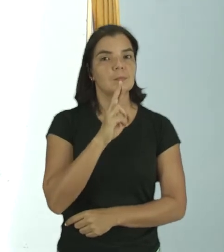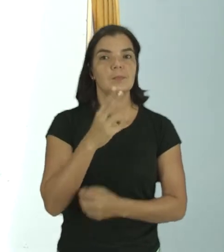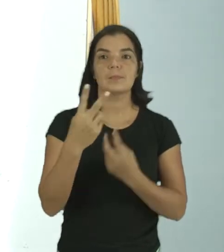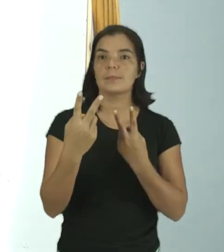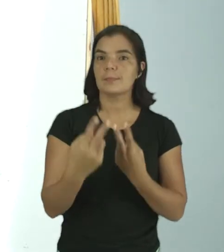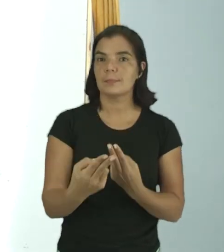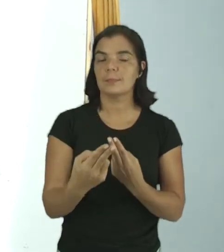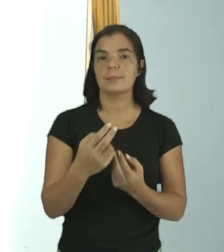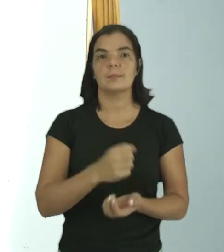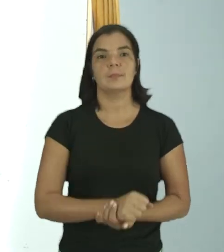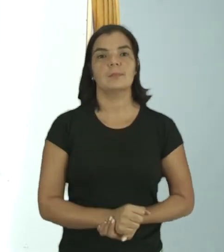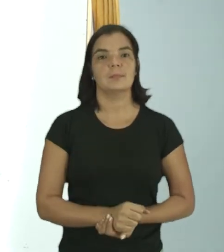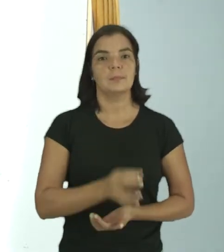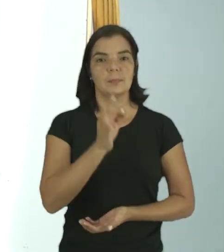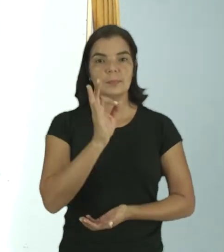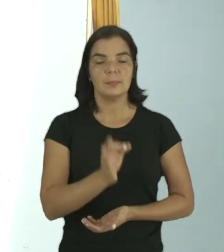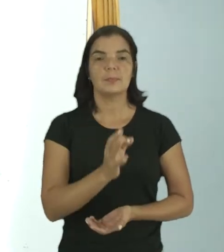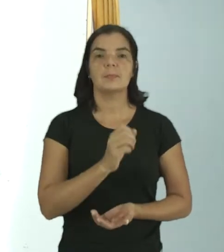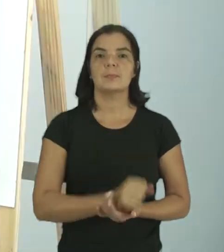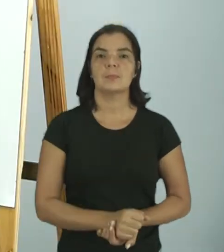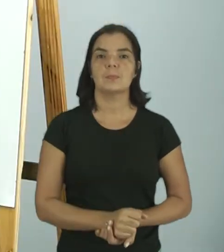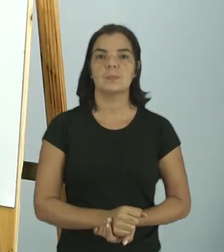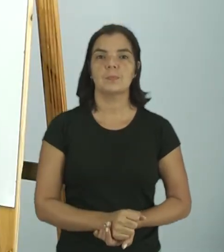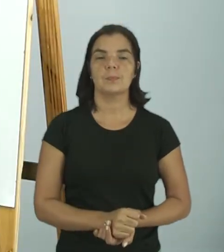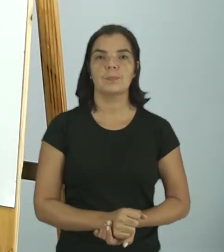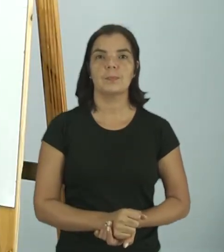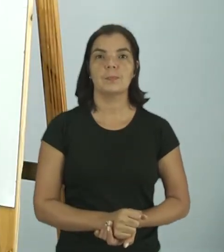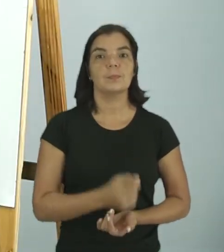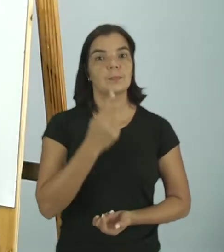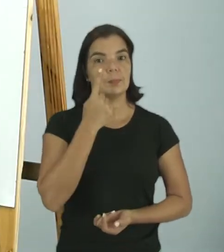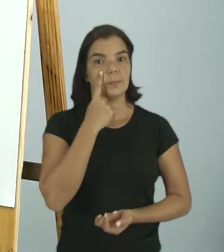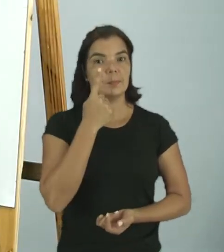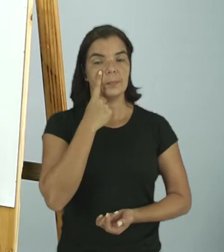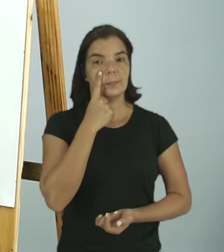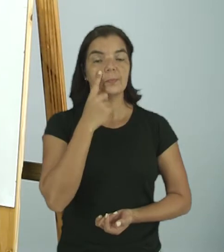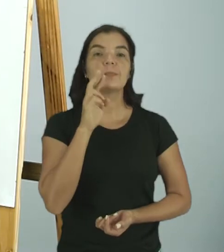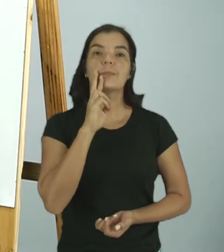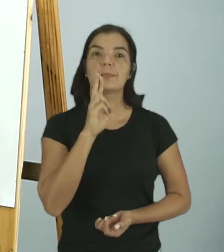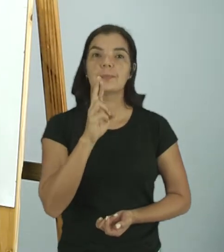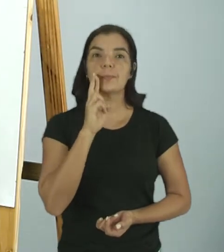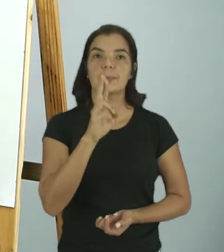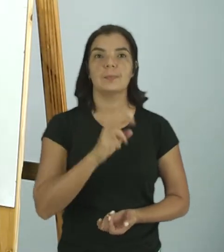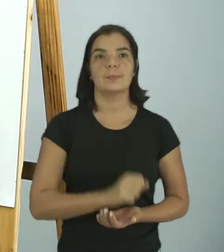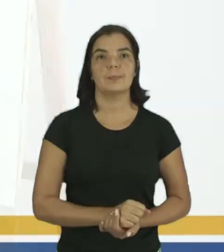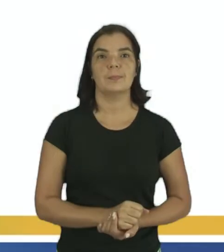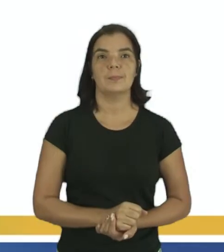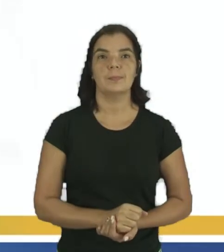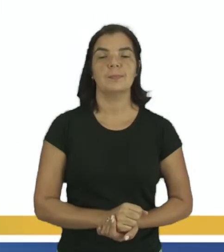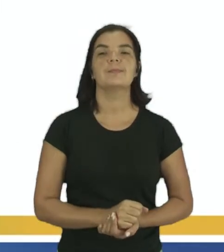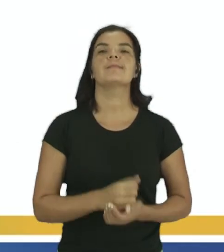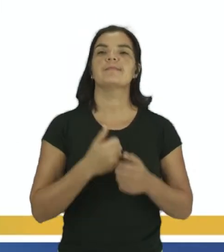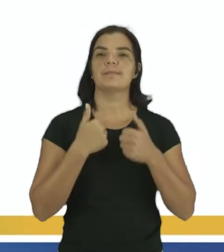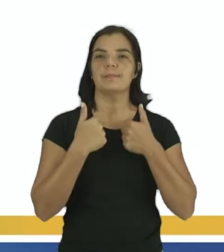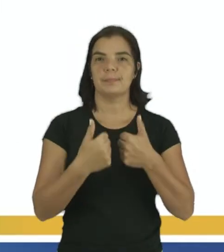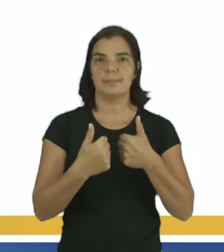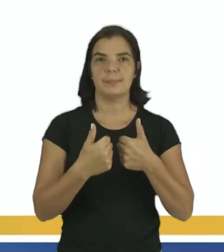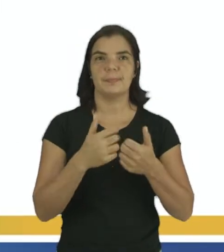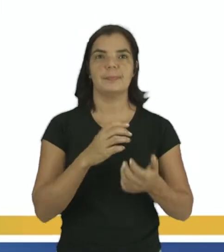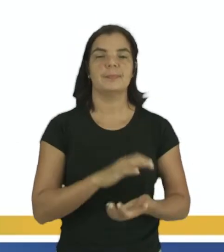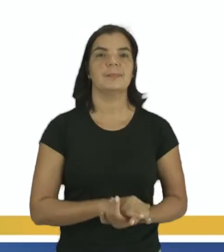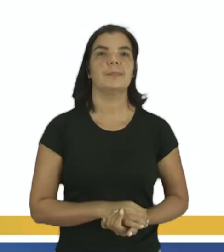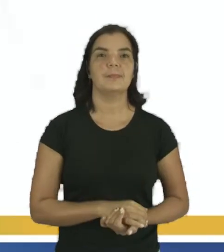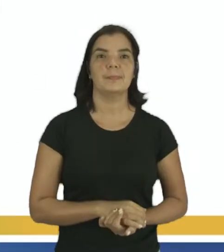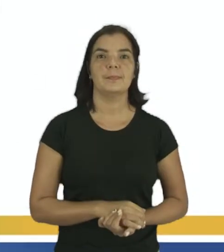mesmo resultado o certinho então vamos ver no nosso gabarito é muito